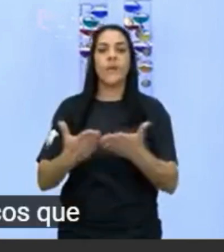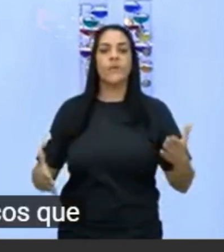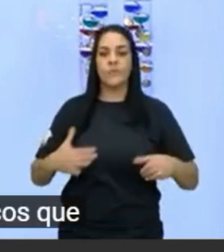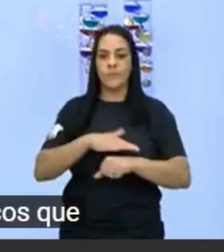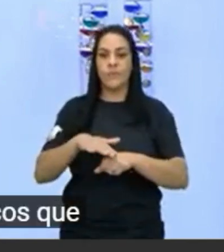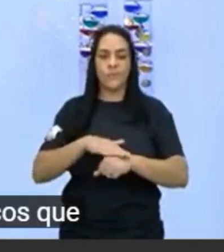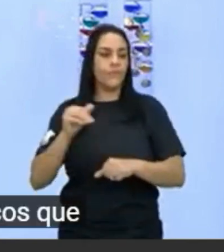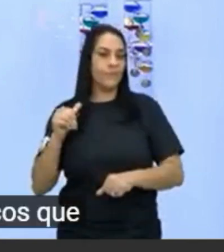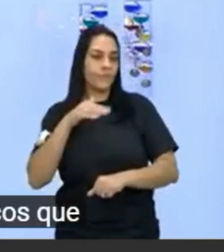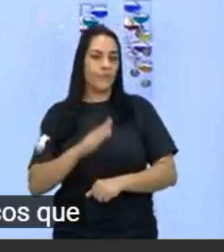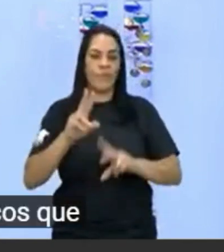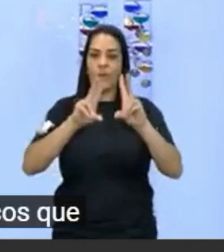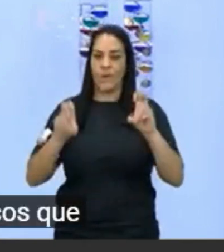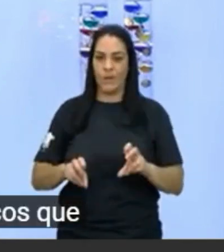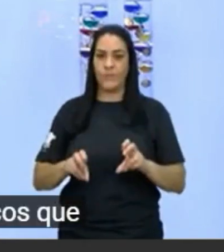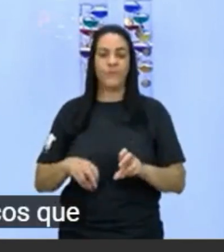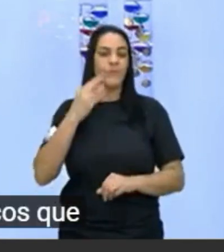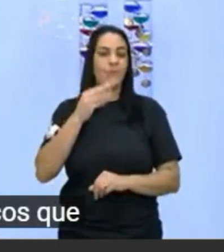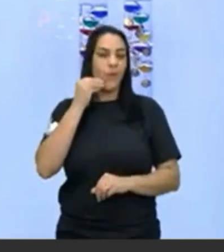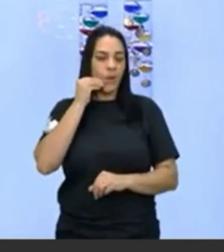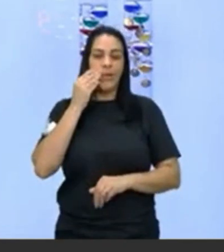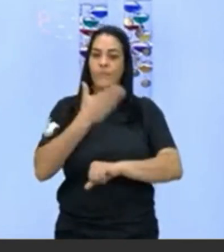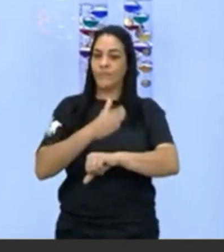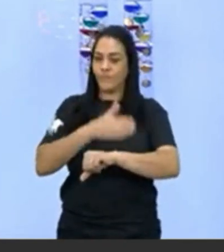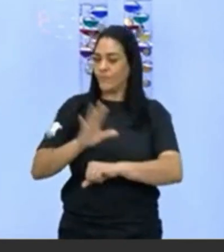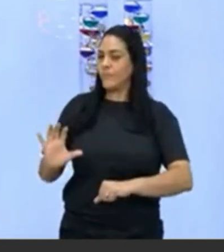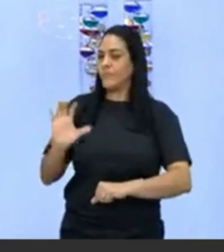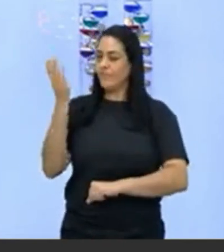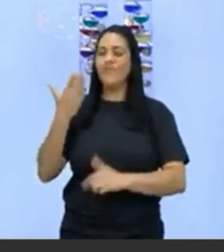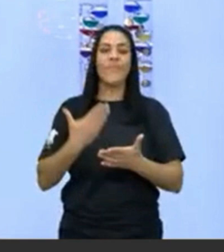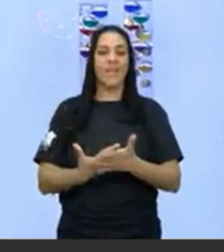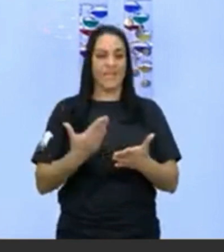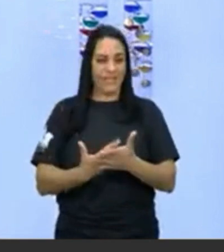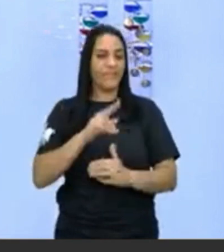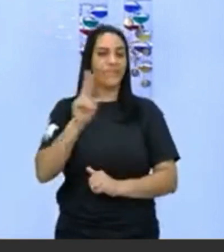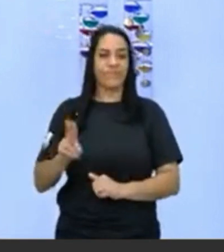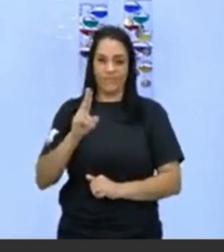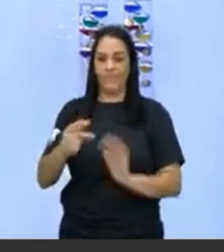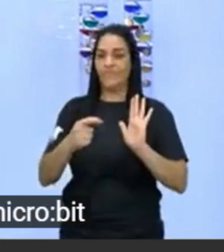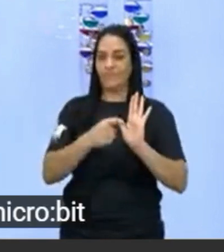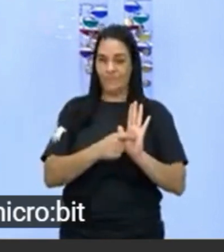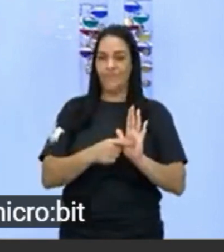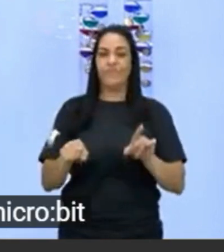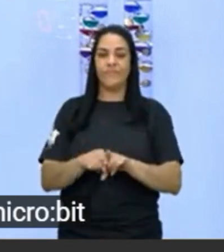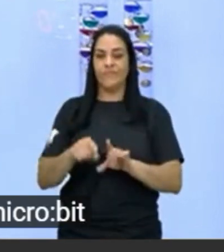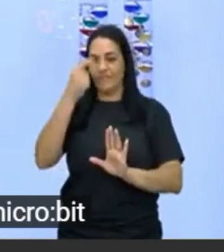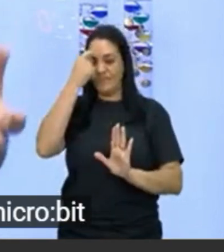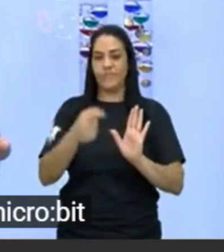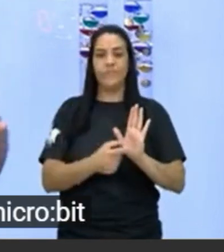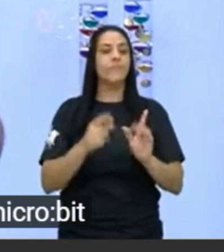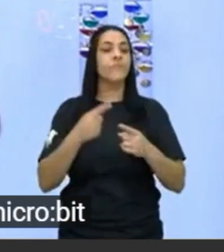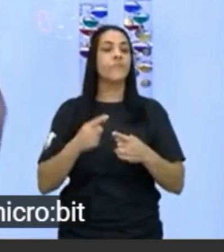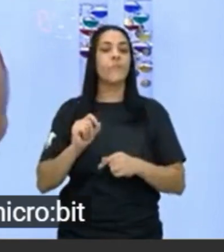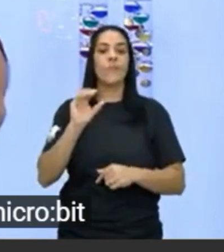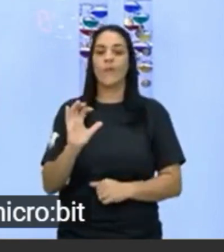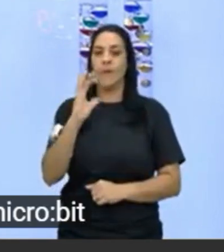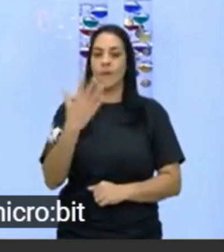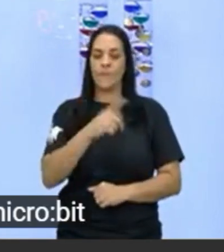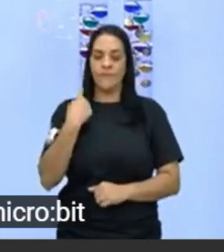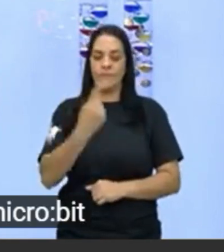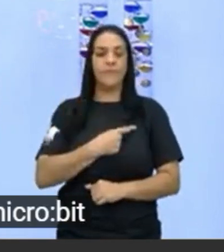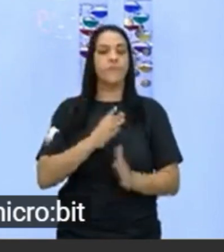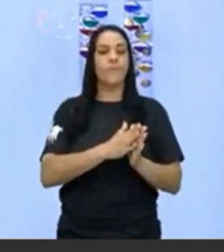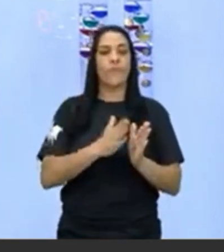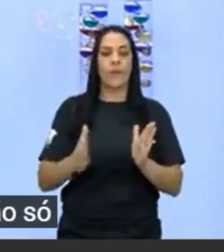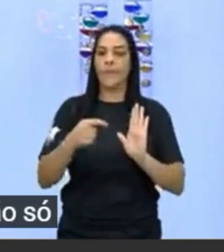Vamos falar agora um pouco mais sobre os testes práticos que vão acontecer nessas aulas usando a Shield e o Microbit. Porque o que acontece? A